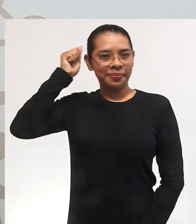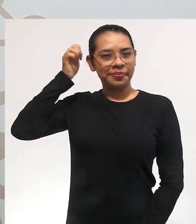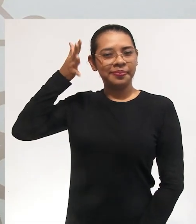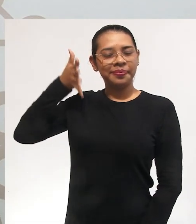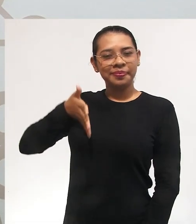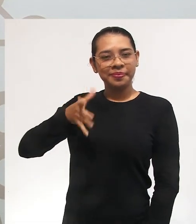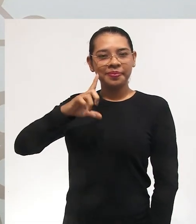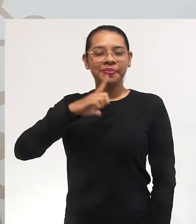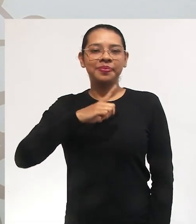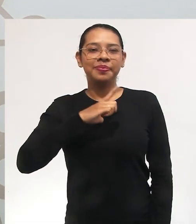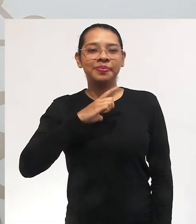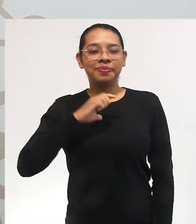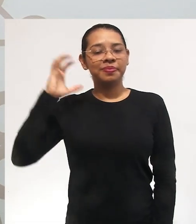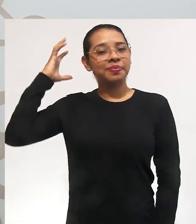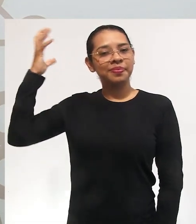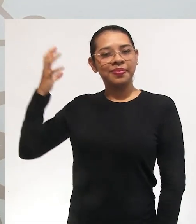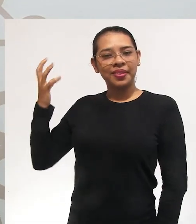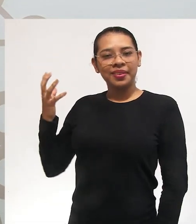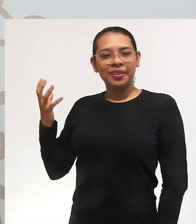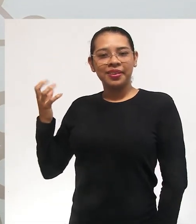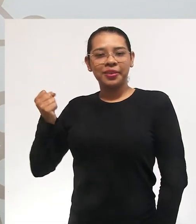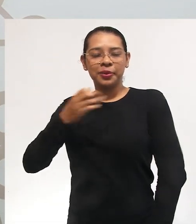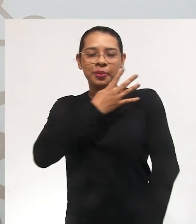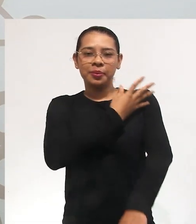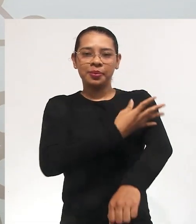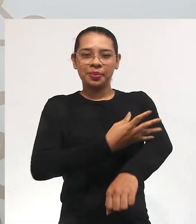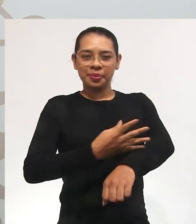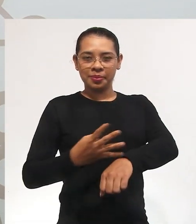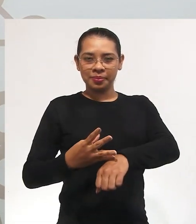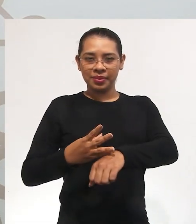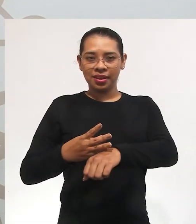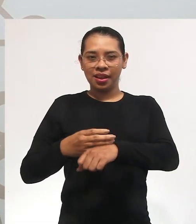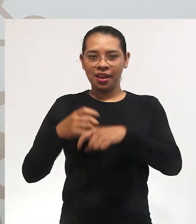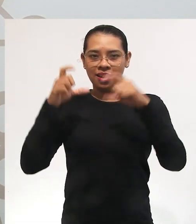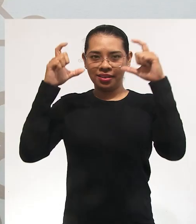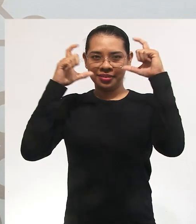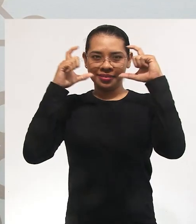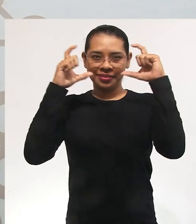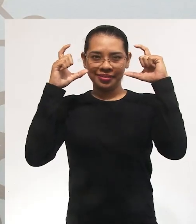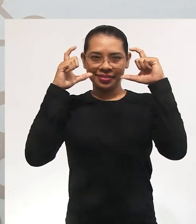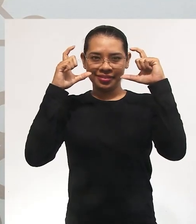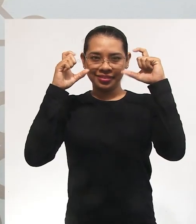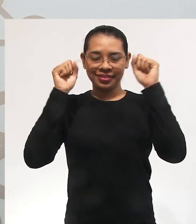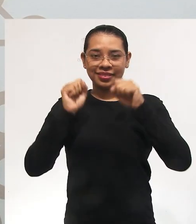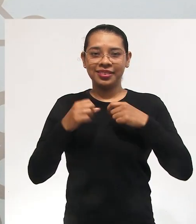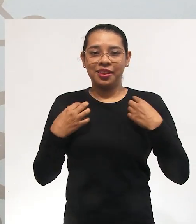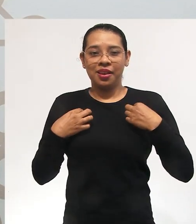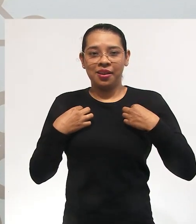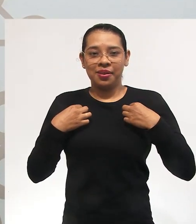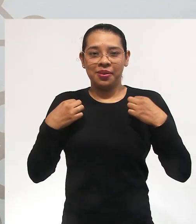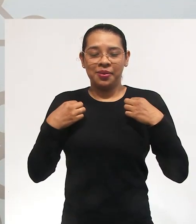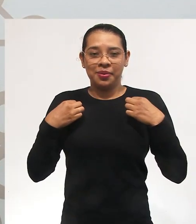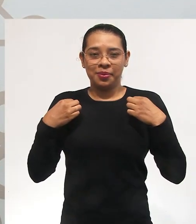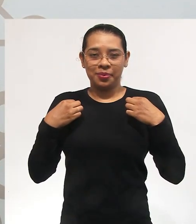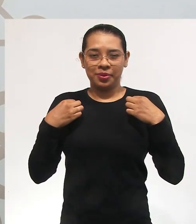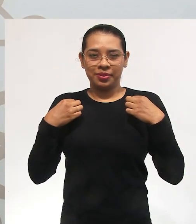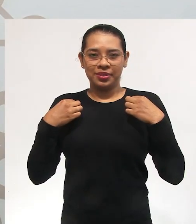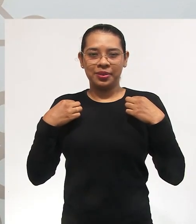Eu tenho os cabelos cacheados, a pele clara, uso óculos, estou trajando uma